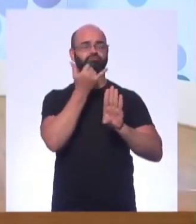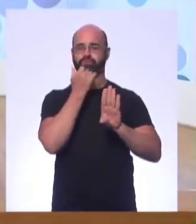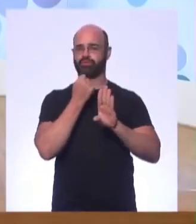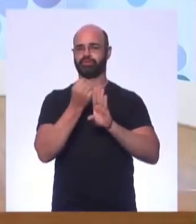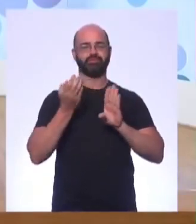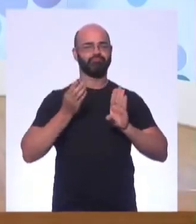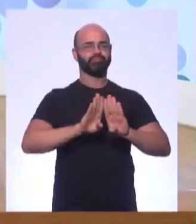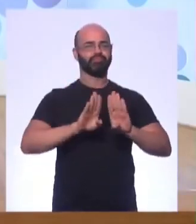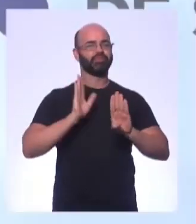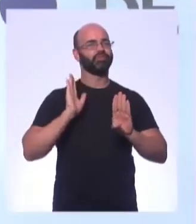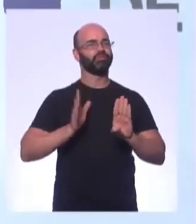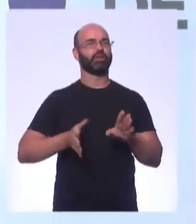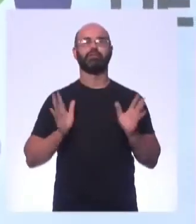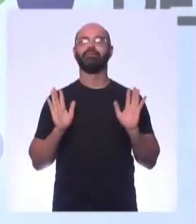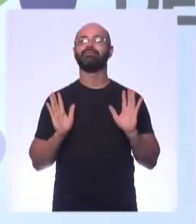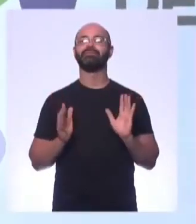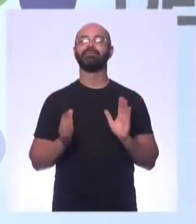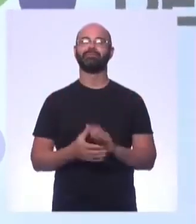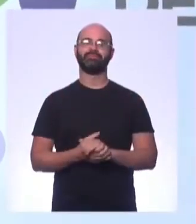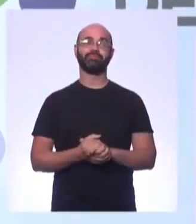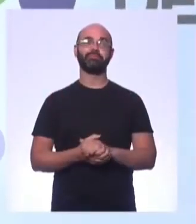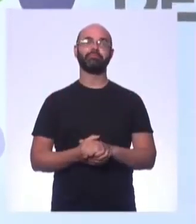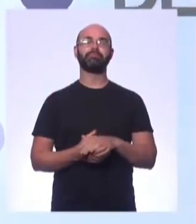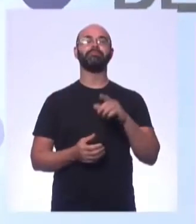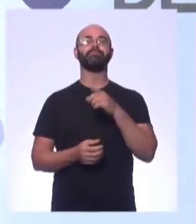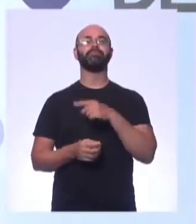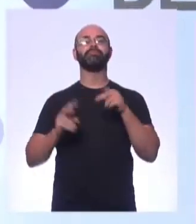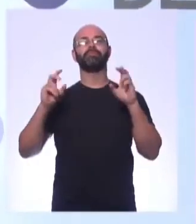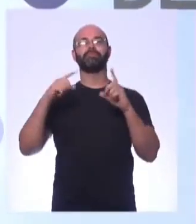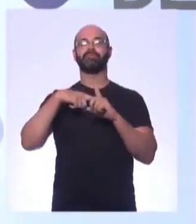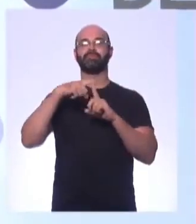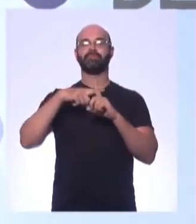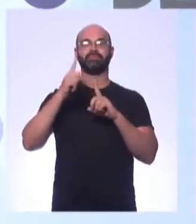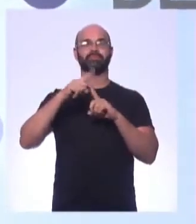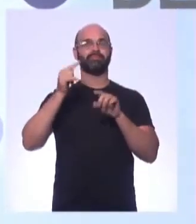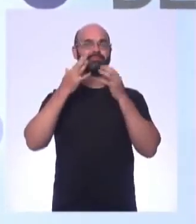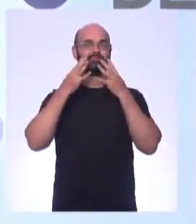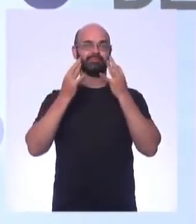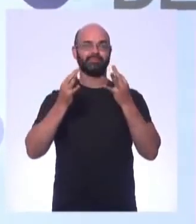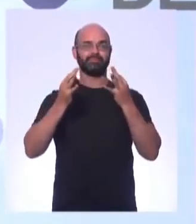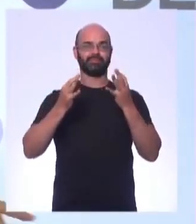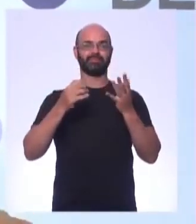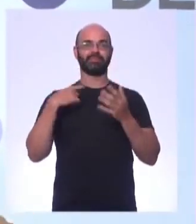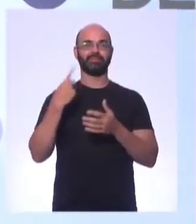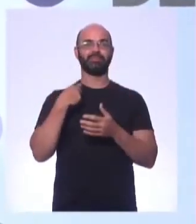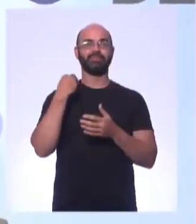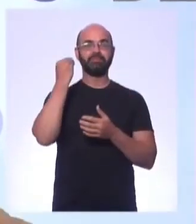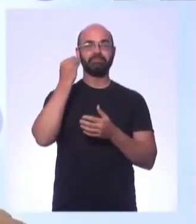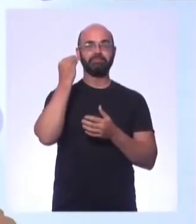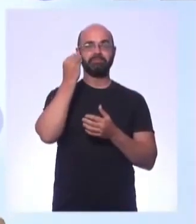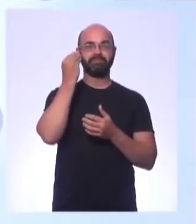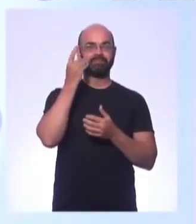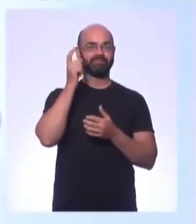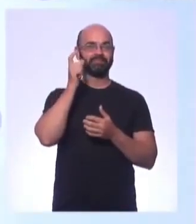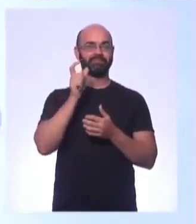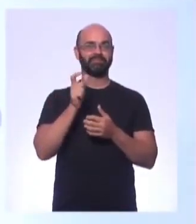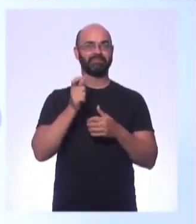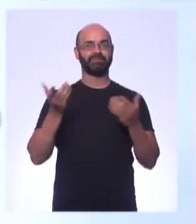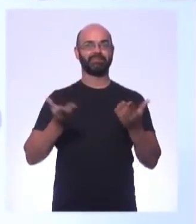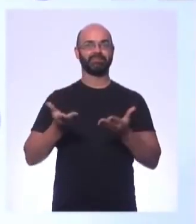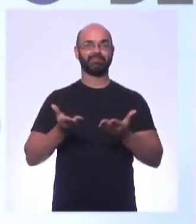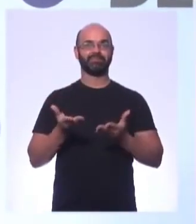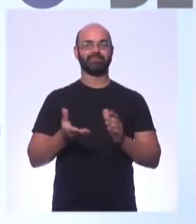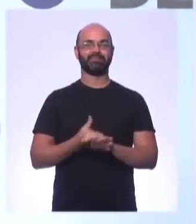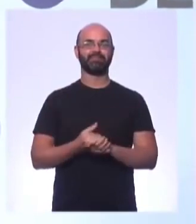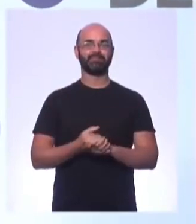adoro a participação de vocês. Fiquem atentos aí, vamos falar de temperatura. Vamos fazer um experimento bacana com vocês aqui hoje, beleza? E